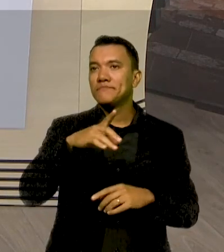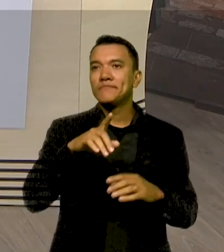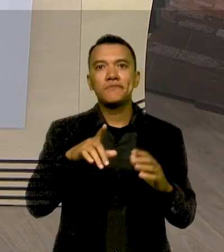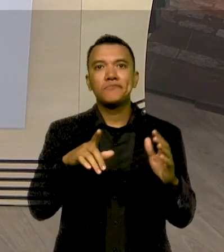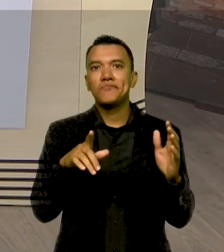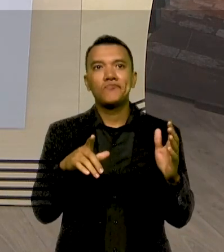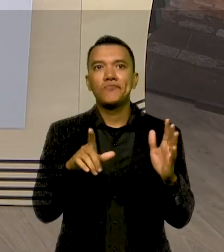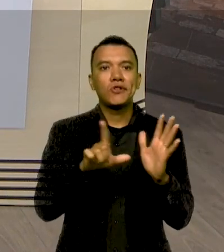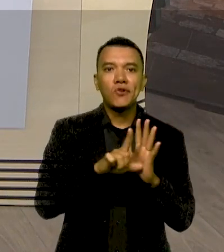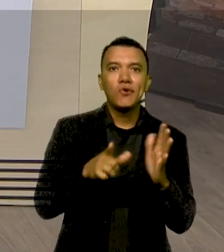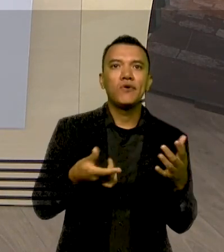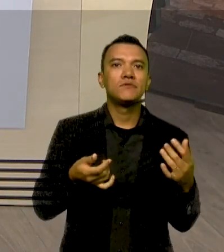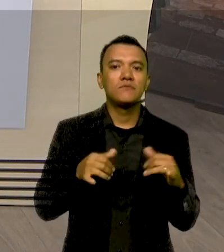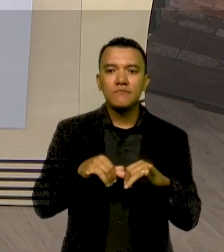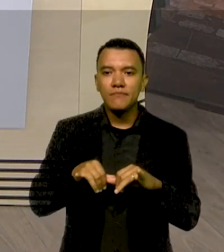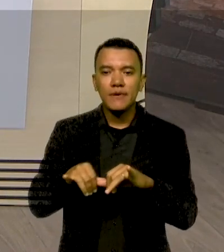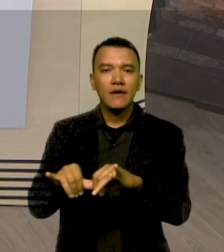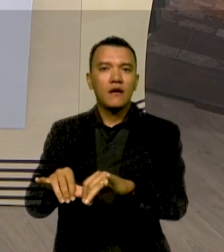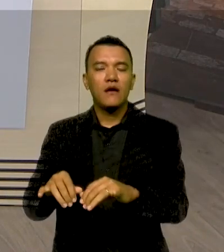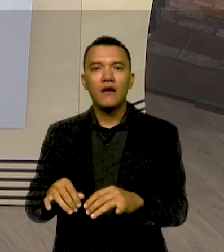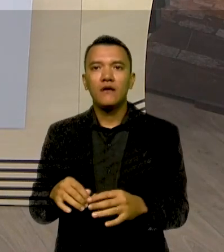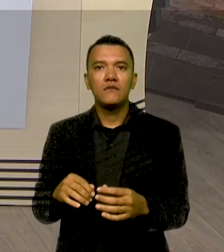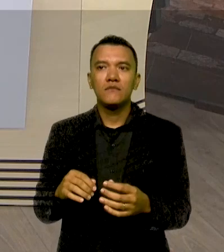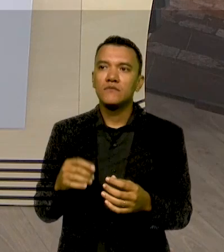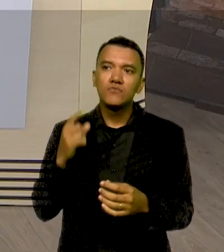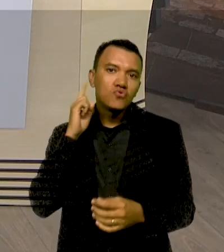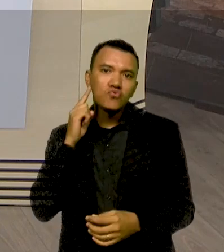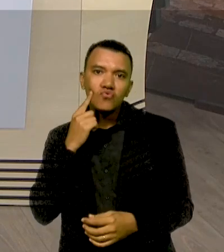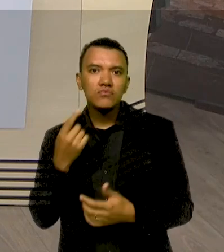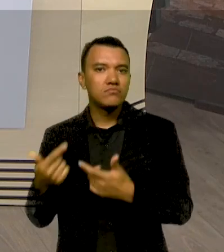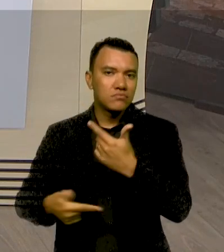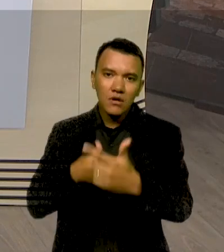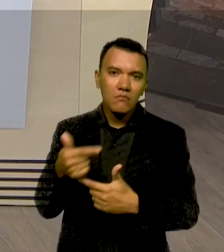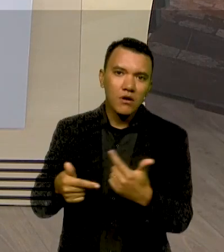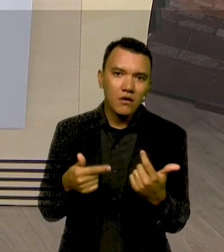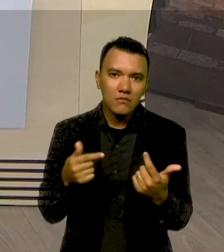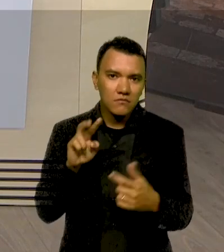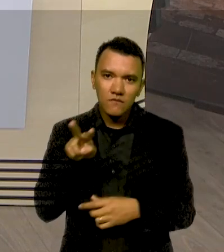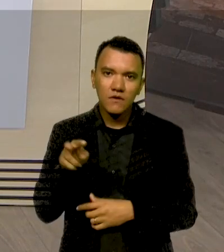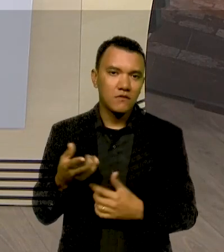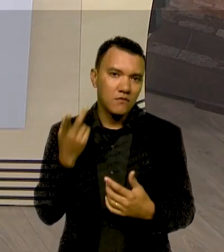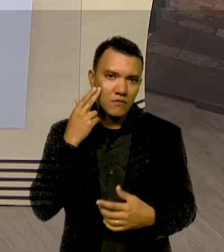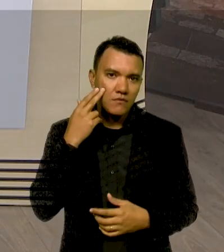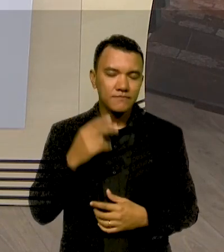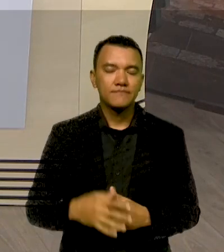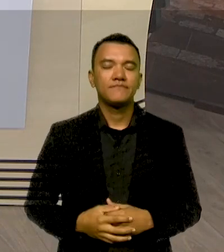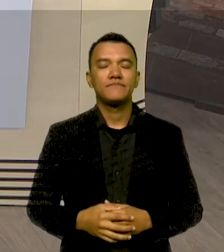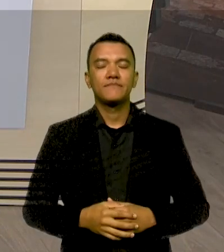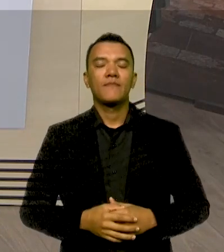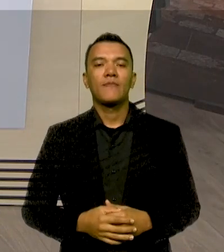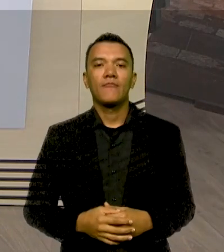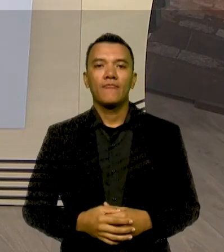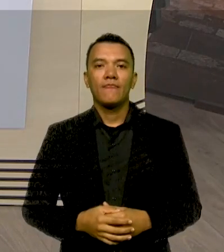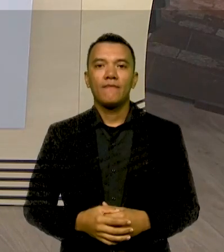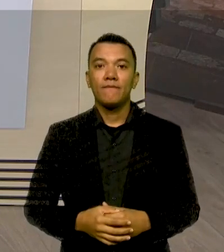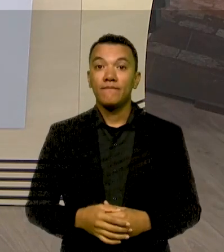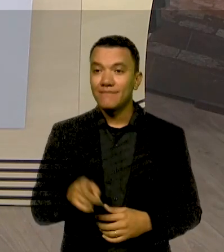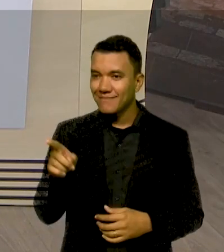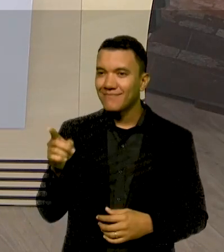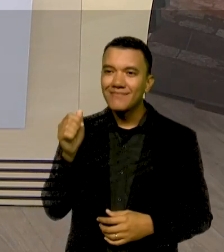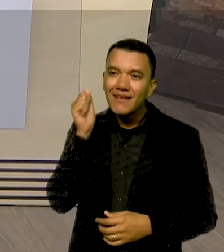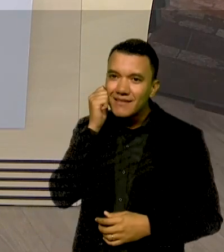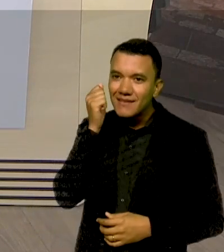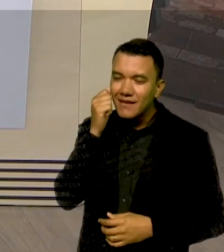loja, vai no supermercado, a gente encontra surdos trabalhando. Certo. André,